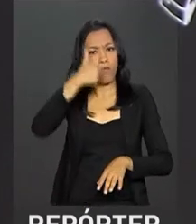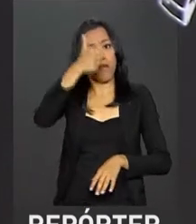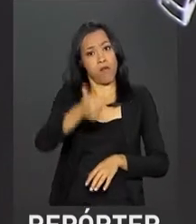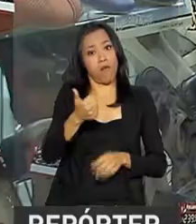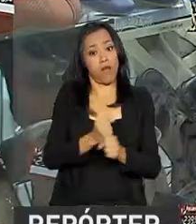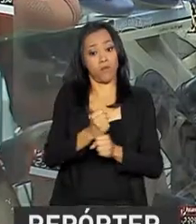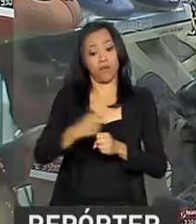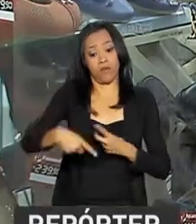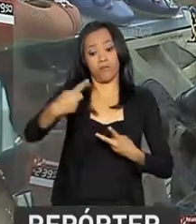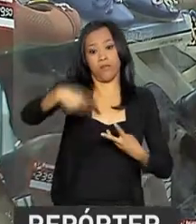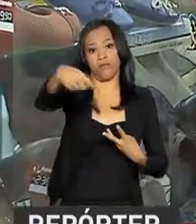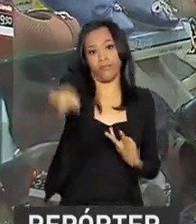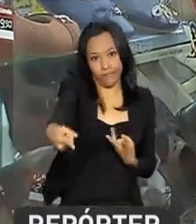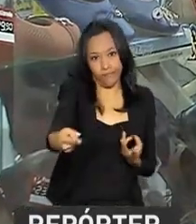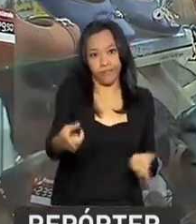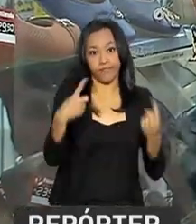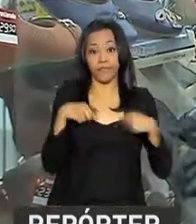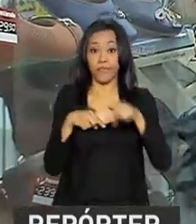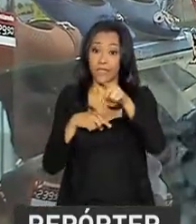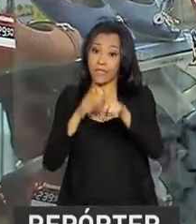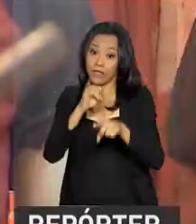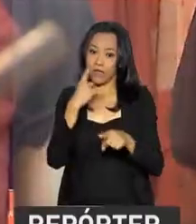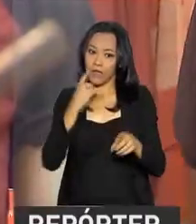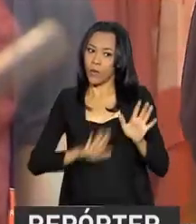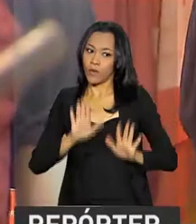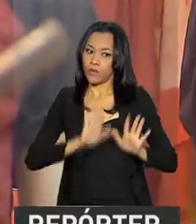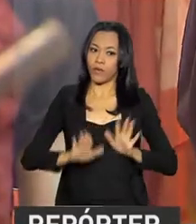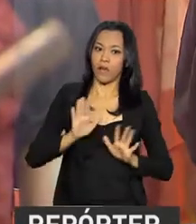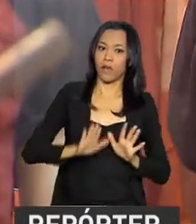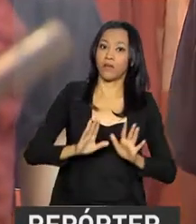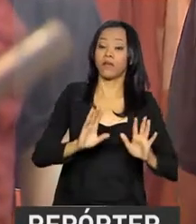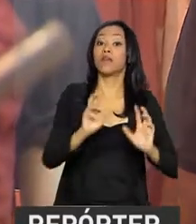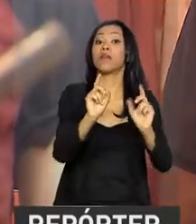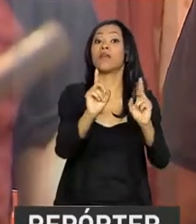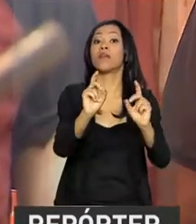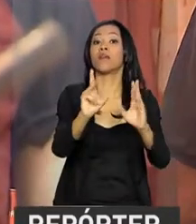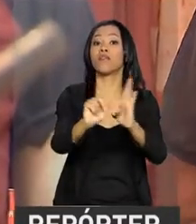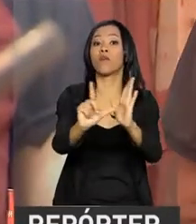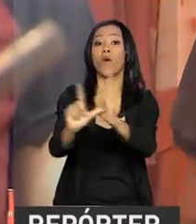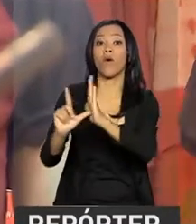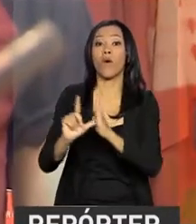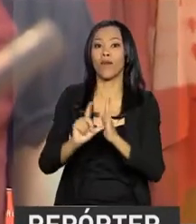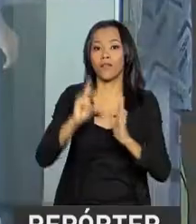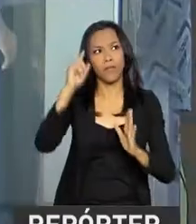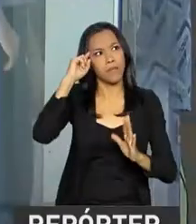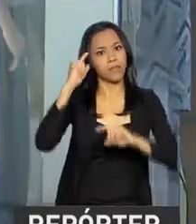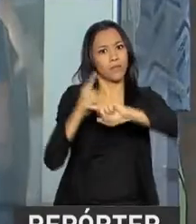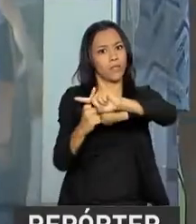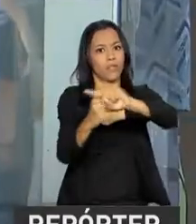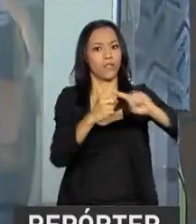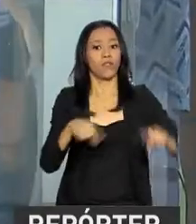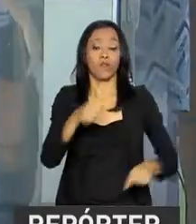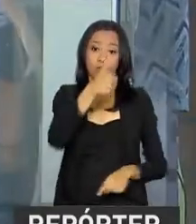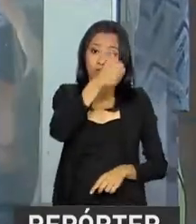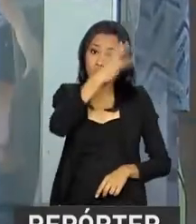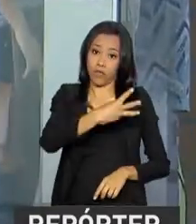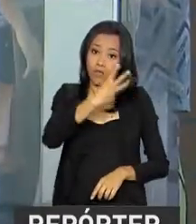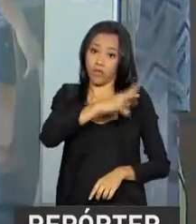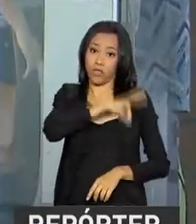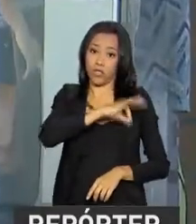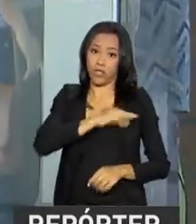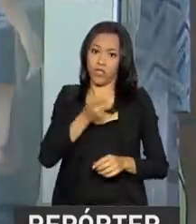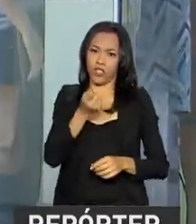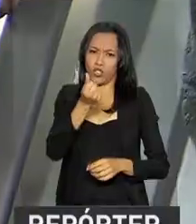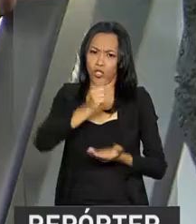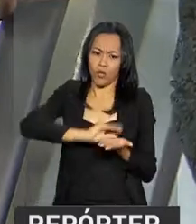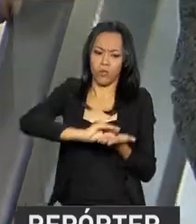anos seguintes. Se para os clientes é preciso cautela, para o comércio o momento é de otimismo. O 13º deve injetar mais